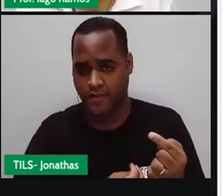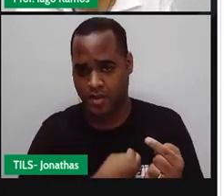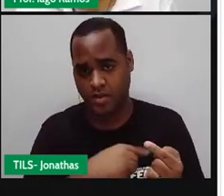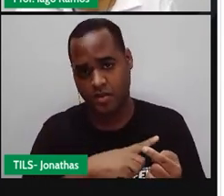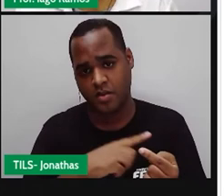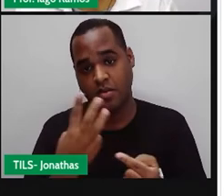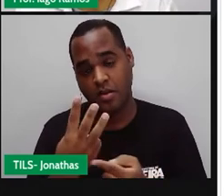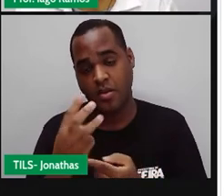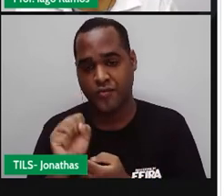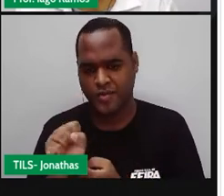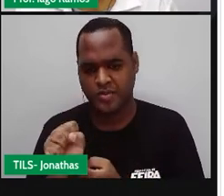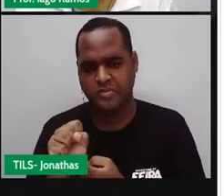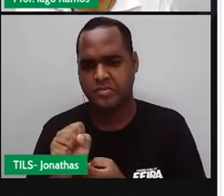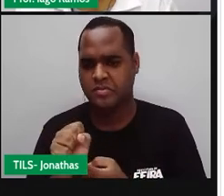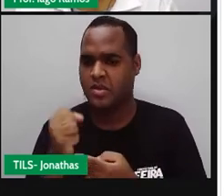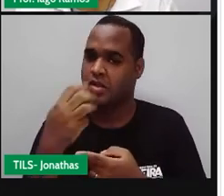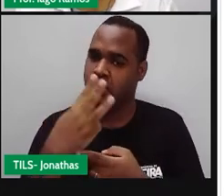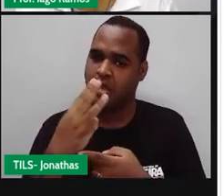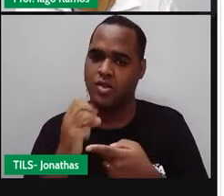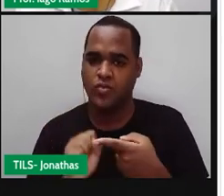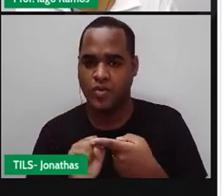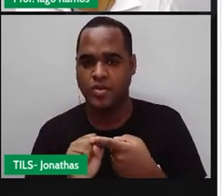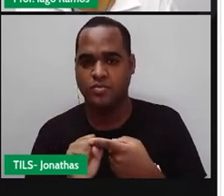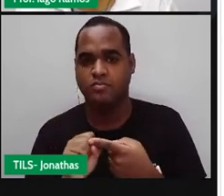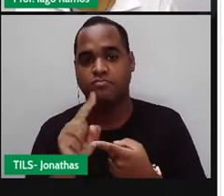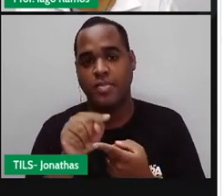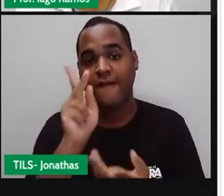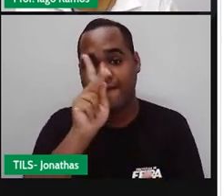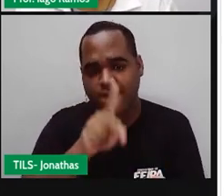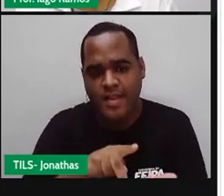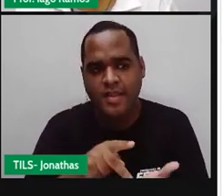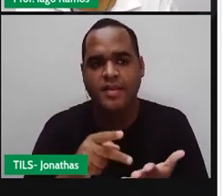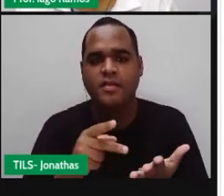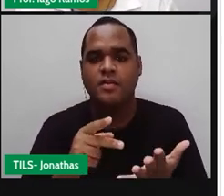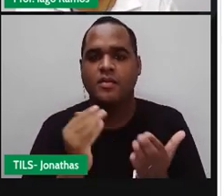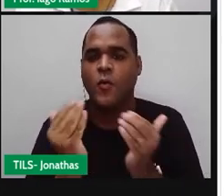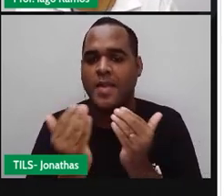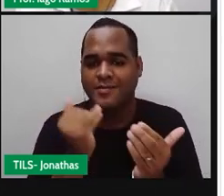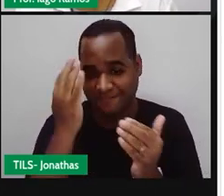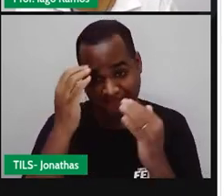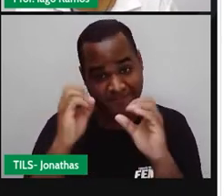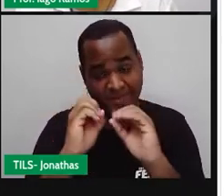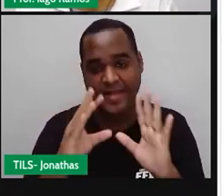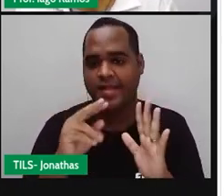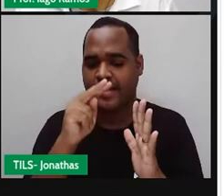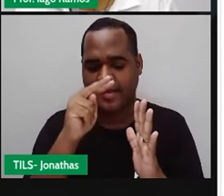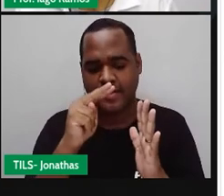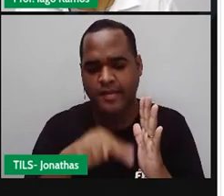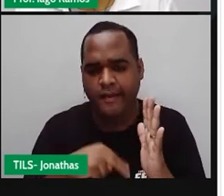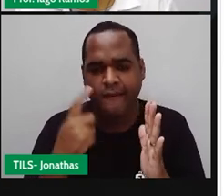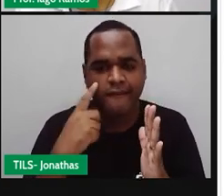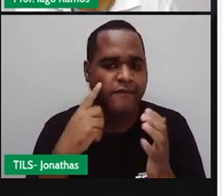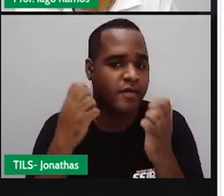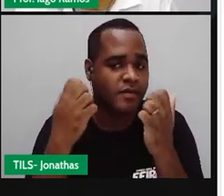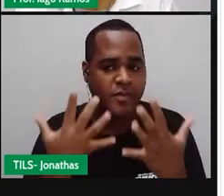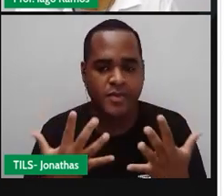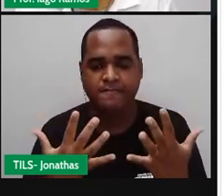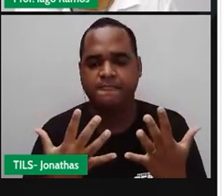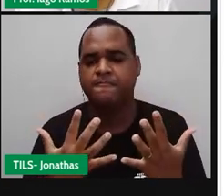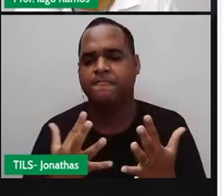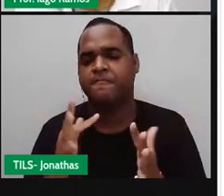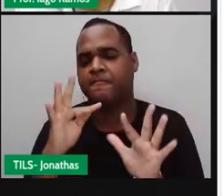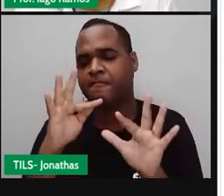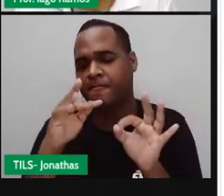oitavos o que a forma correta de ler essa fração tá bom e por fim